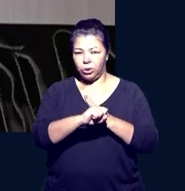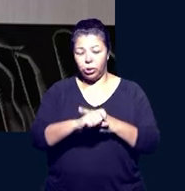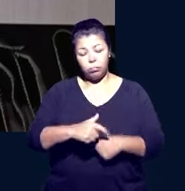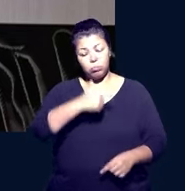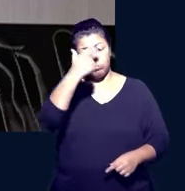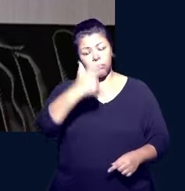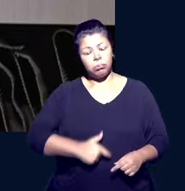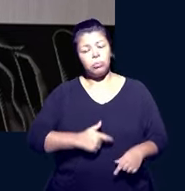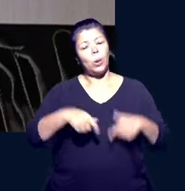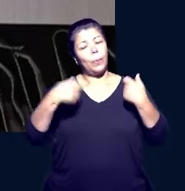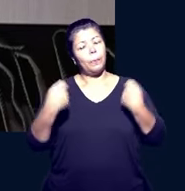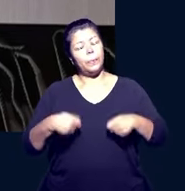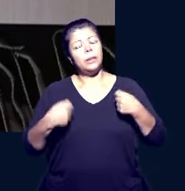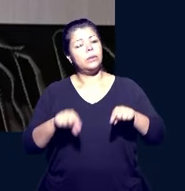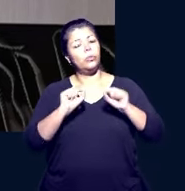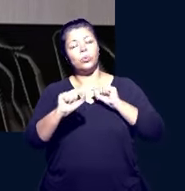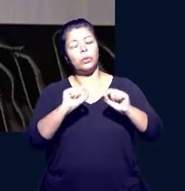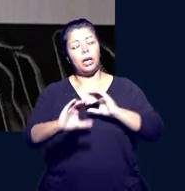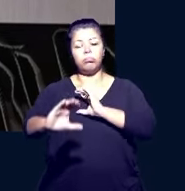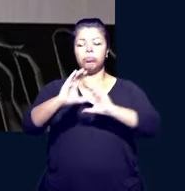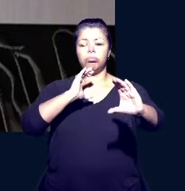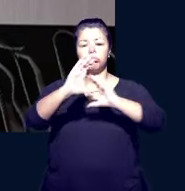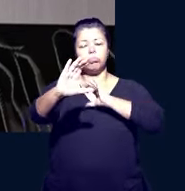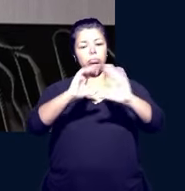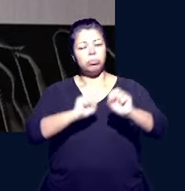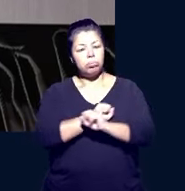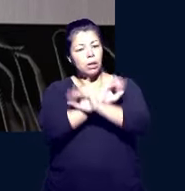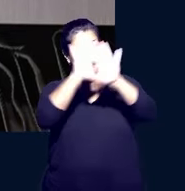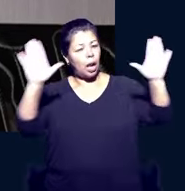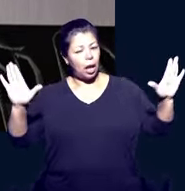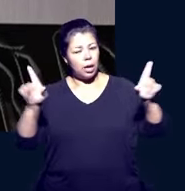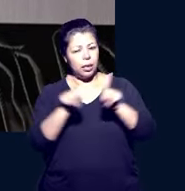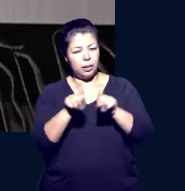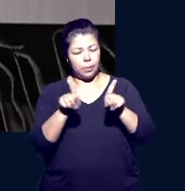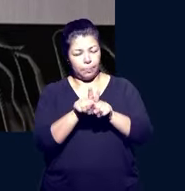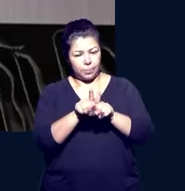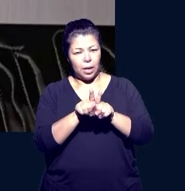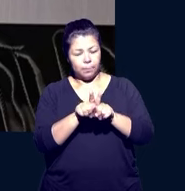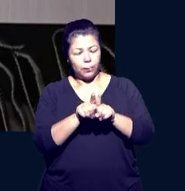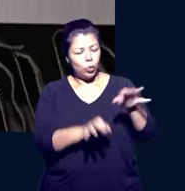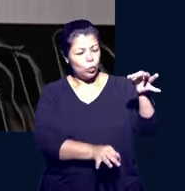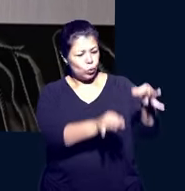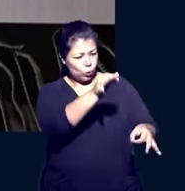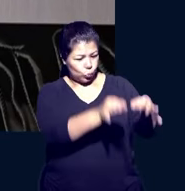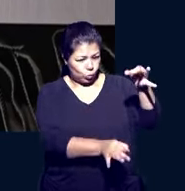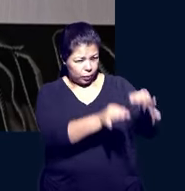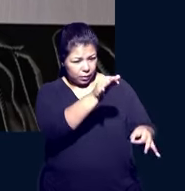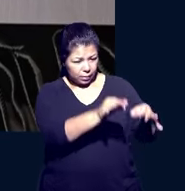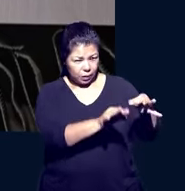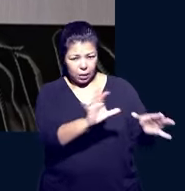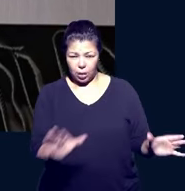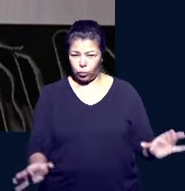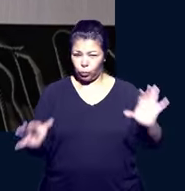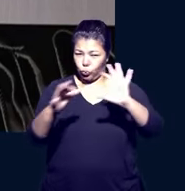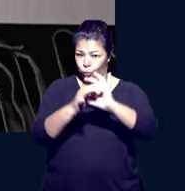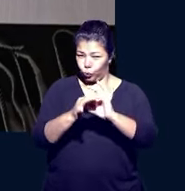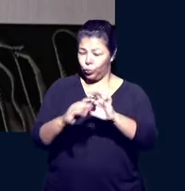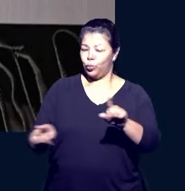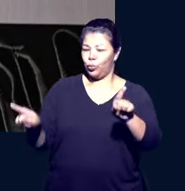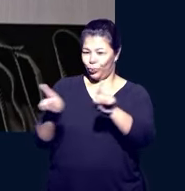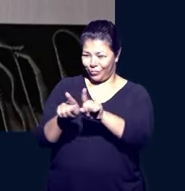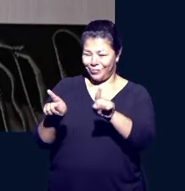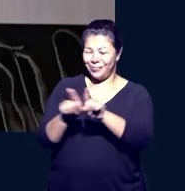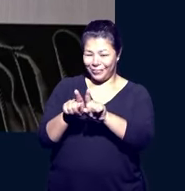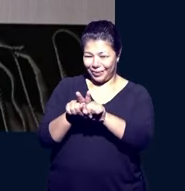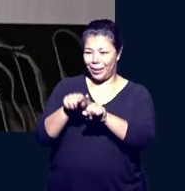precisamente aprimorar a comunicação do Judiciário e do supremo particularmente com a sociedade até porque muitas vezes as